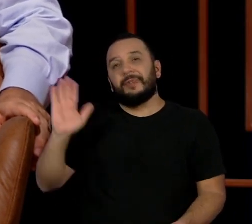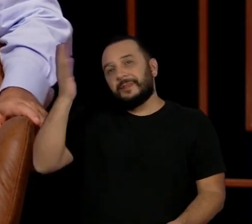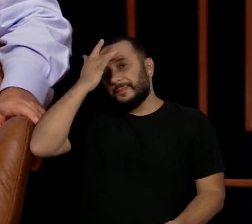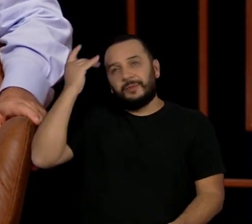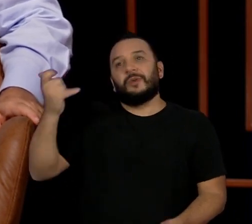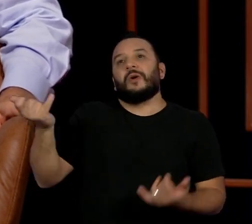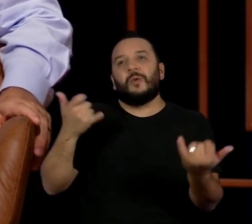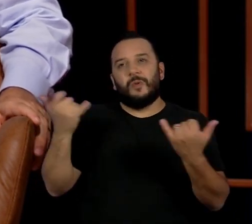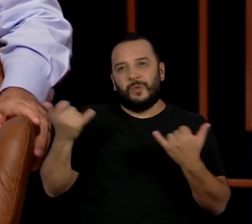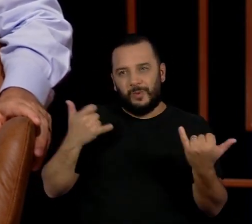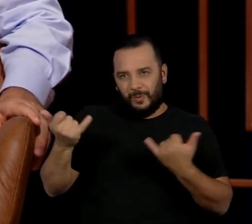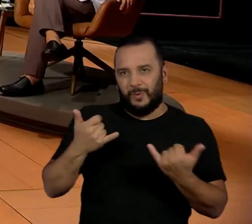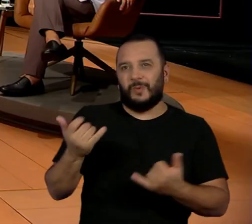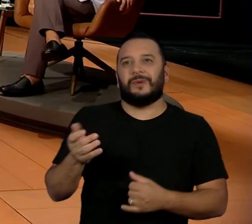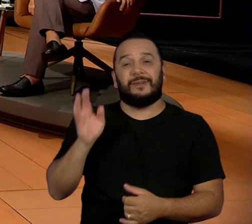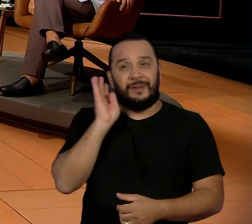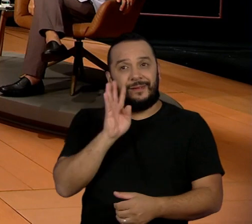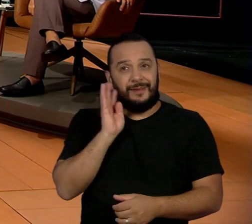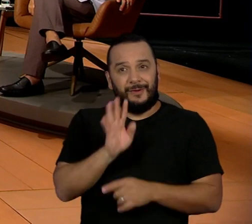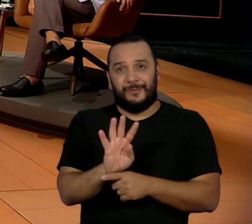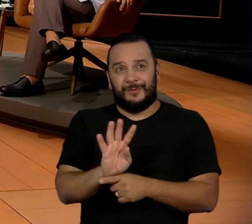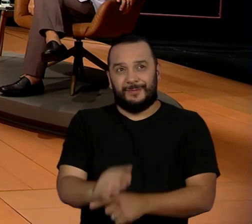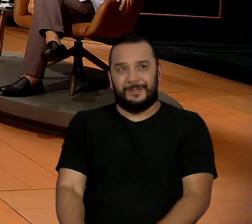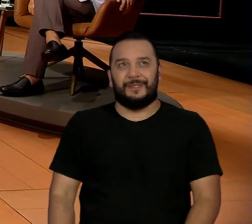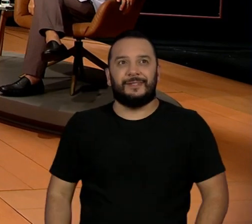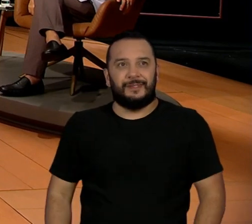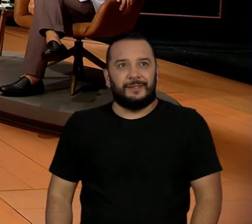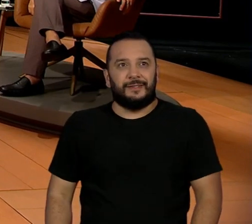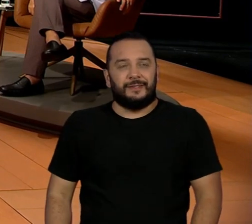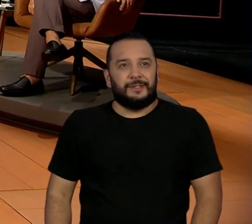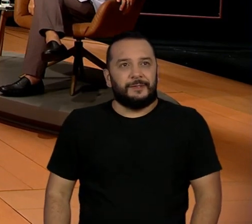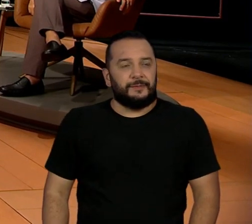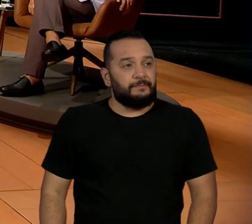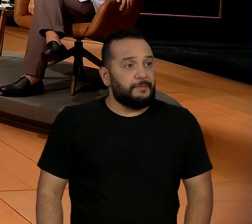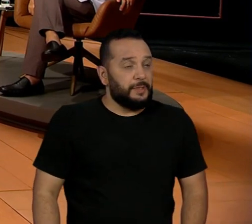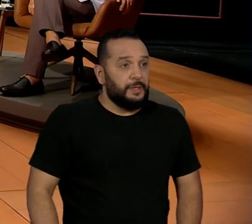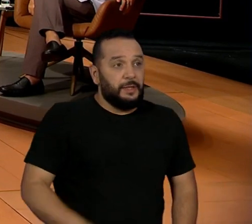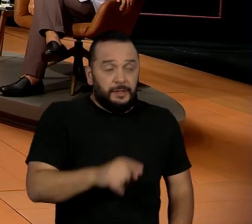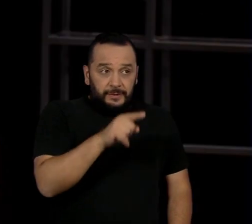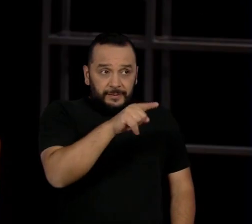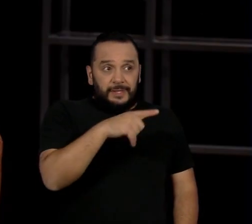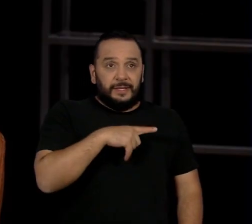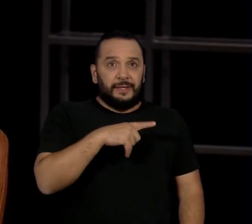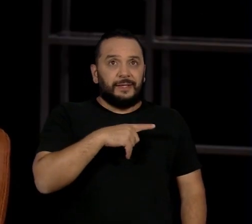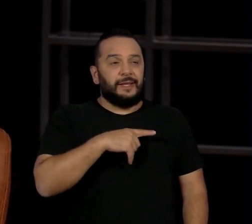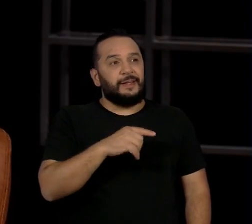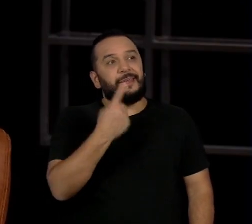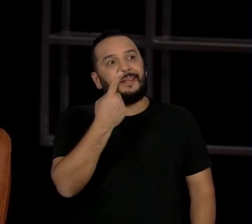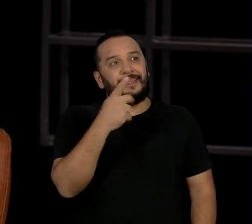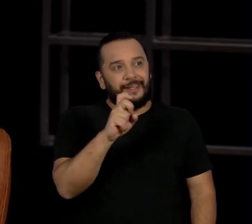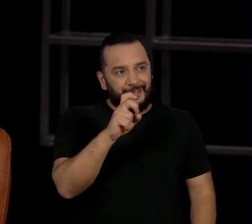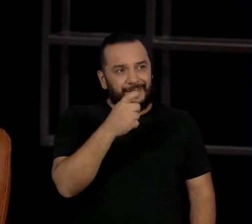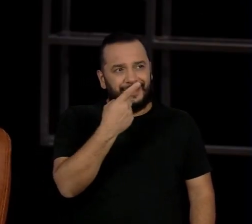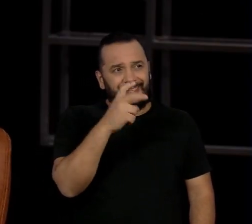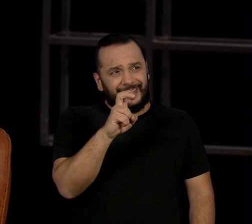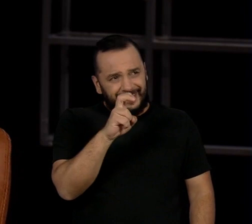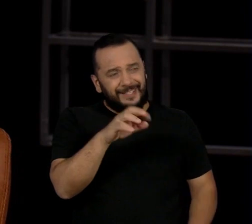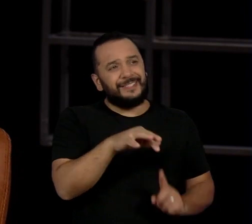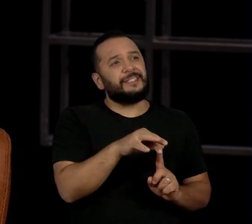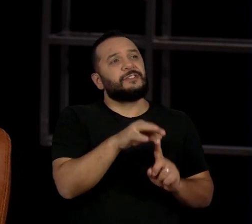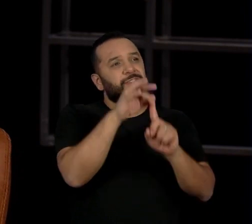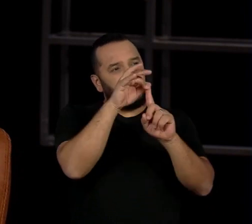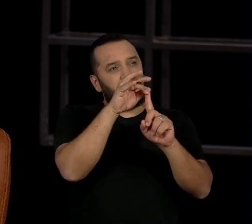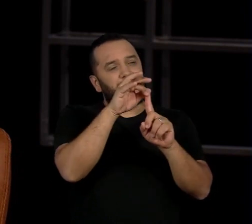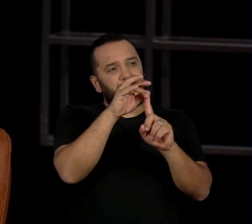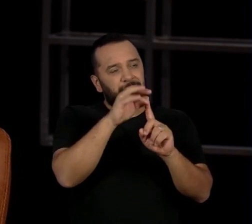assim, que tá bacana. Legal. E você tem aproximadamente aí 15 indicações e prêmios de melhor ator no